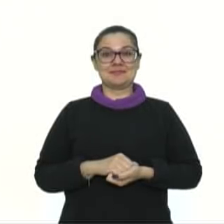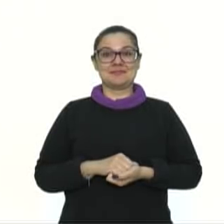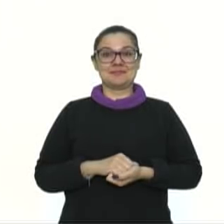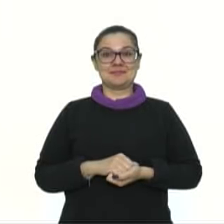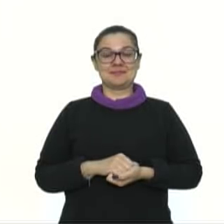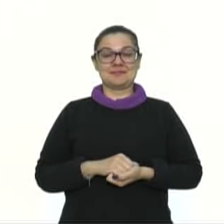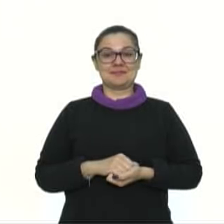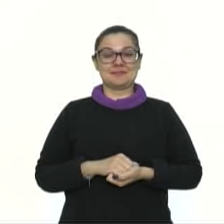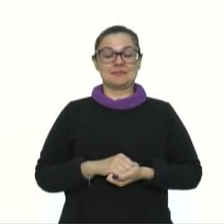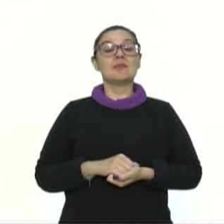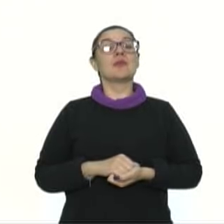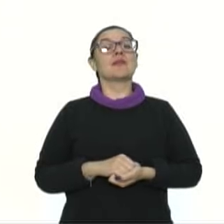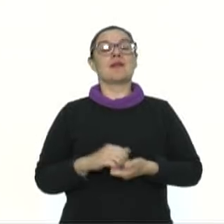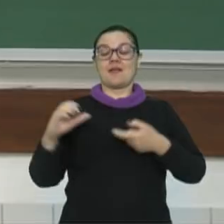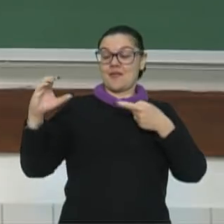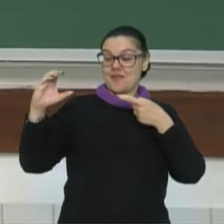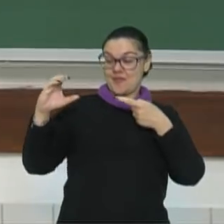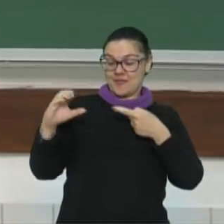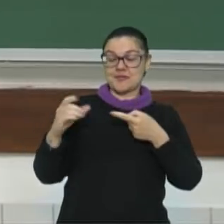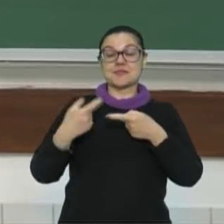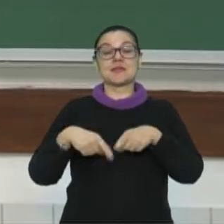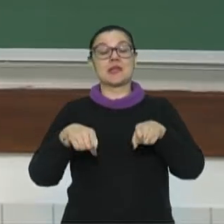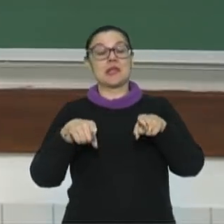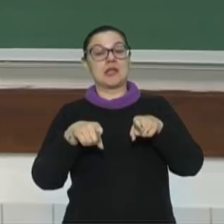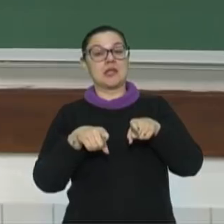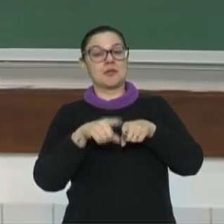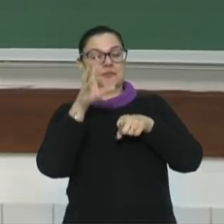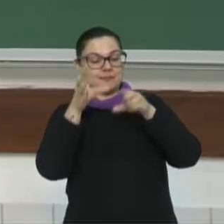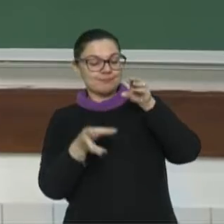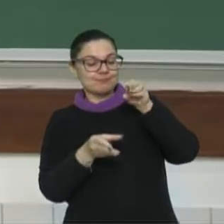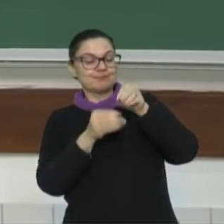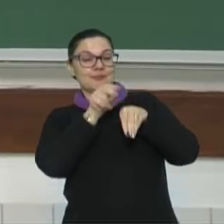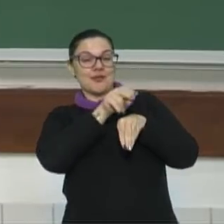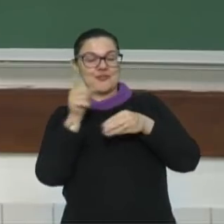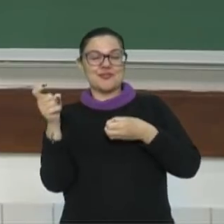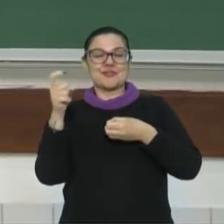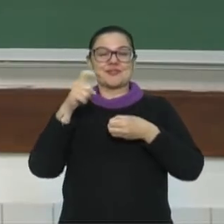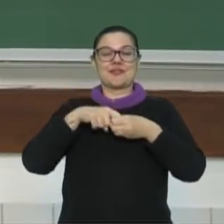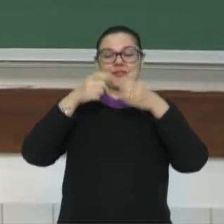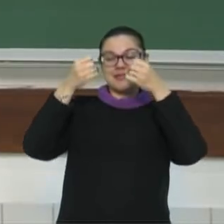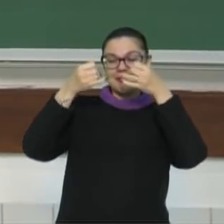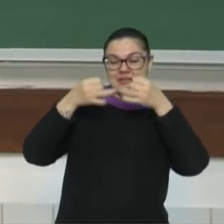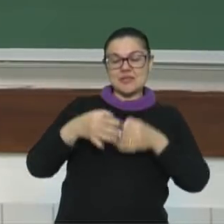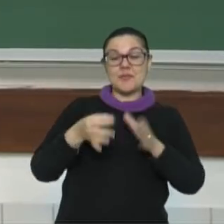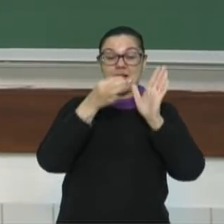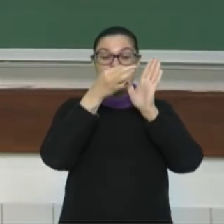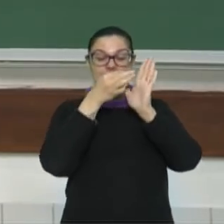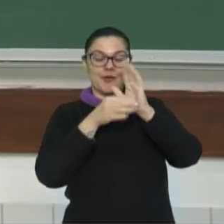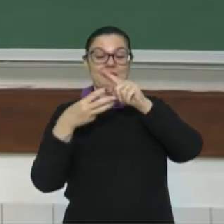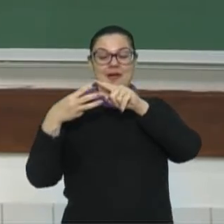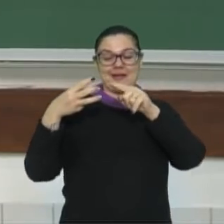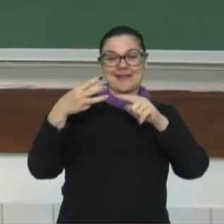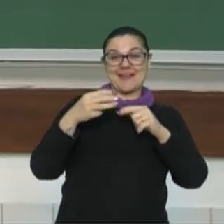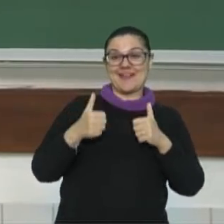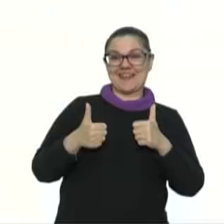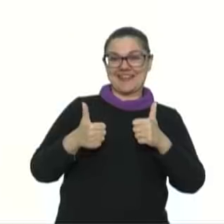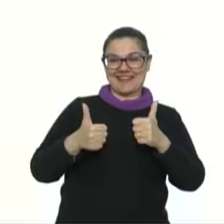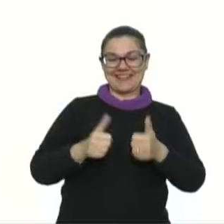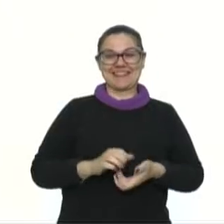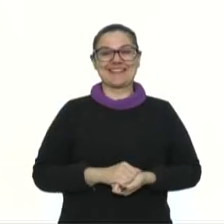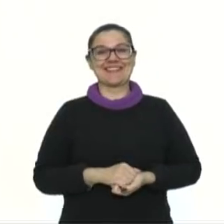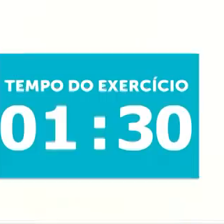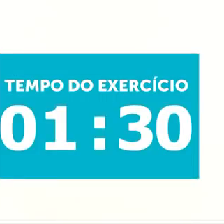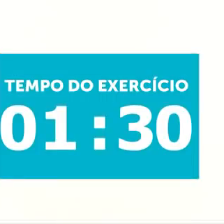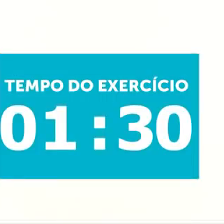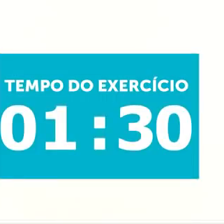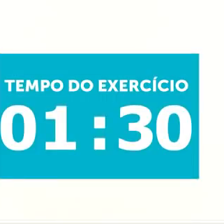solucionar problemas. Letra C, você vai sintetizar as duas e eu volto para a gente corrigir agora as três, ok? Vamos lá.